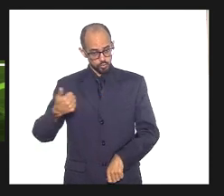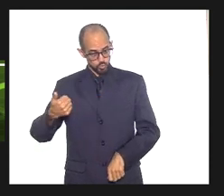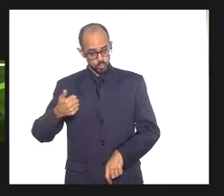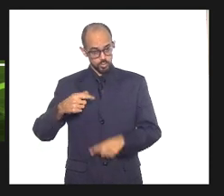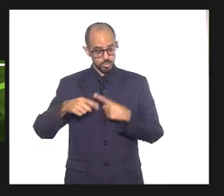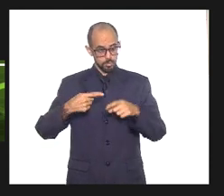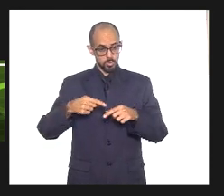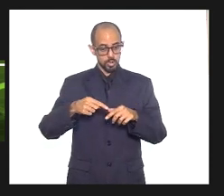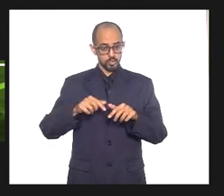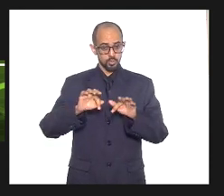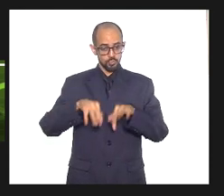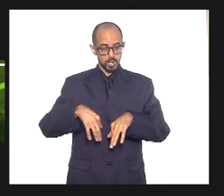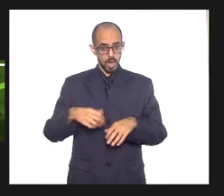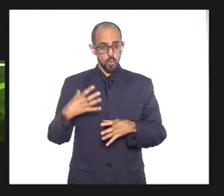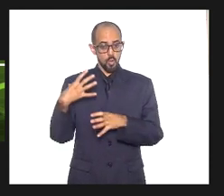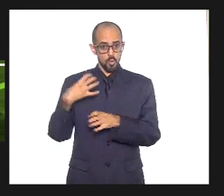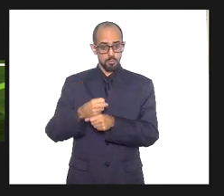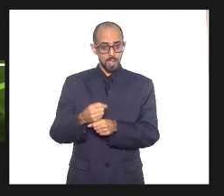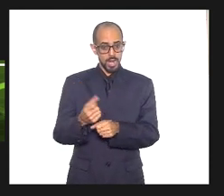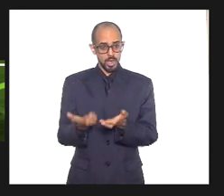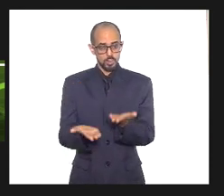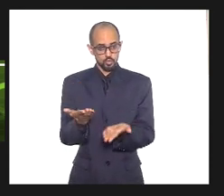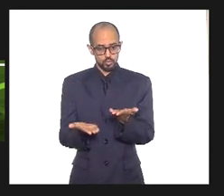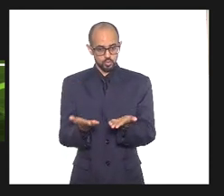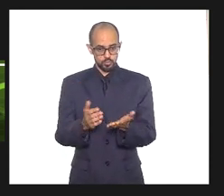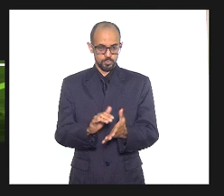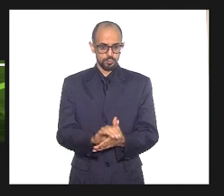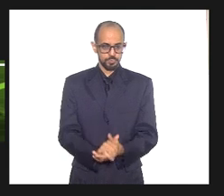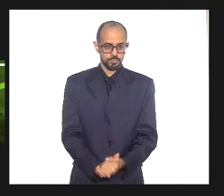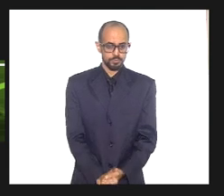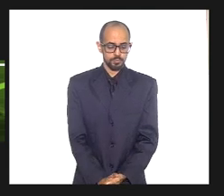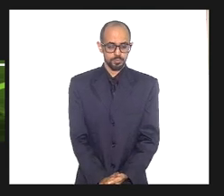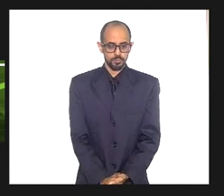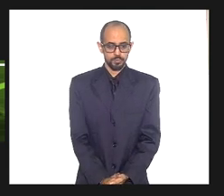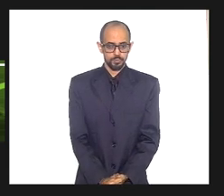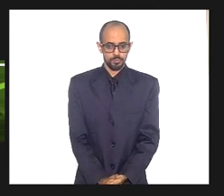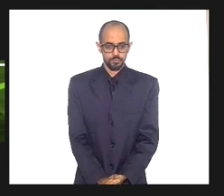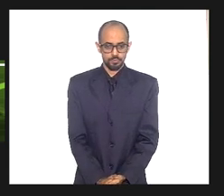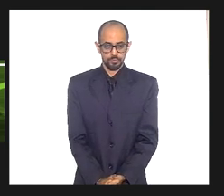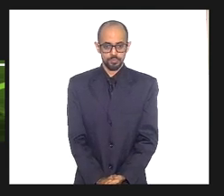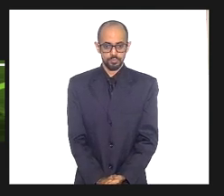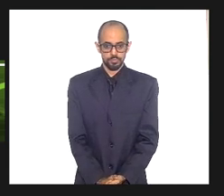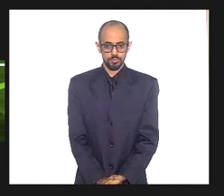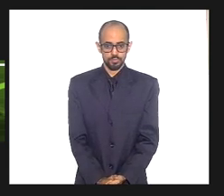propriamente dito.